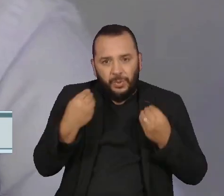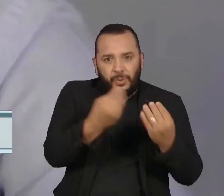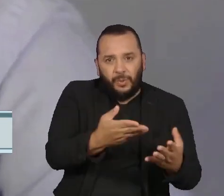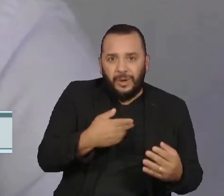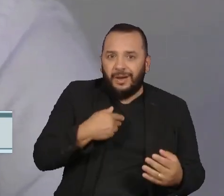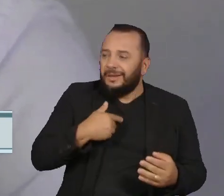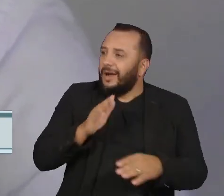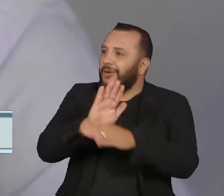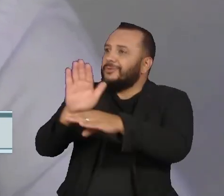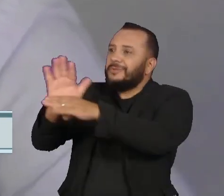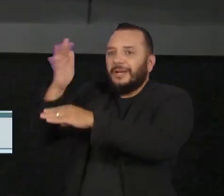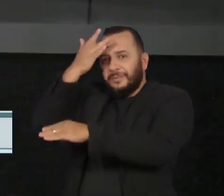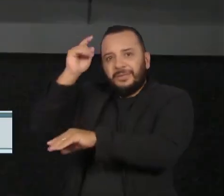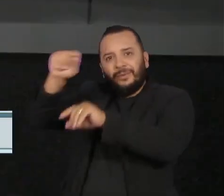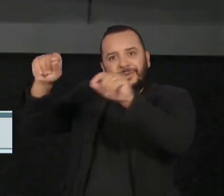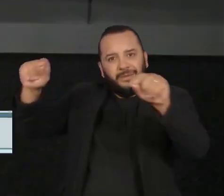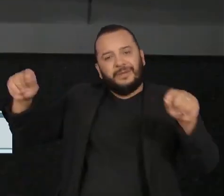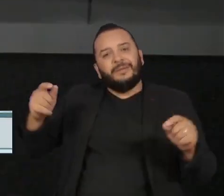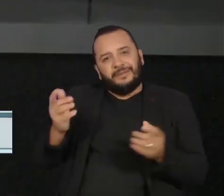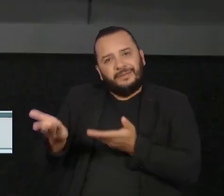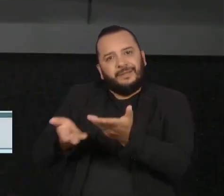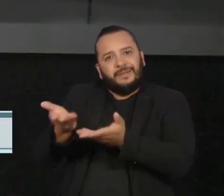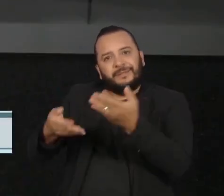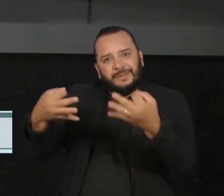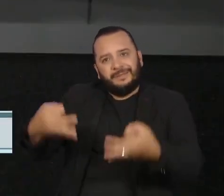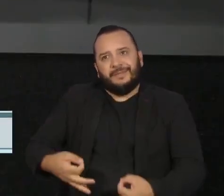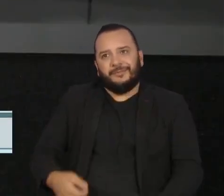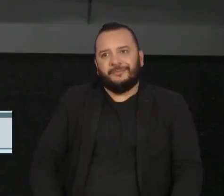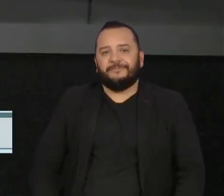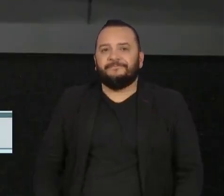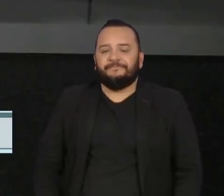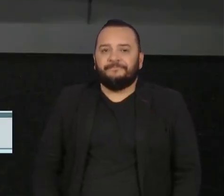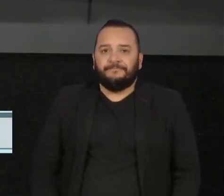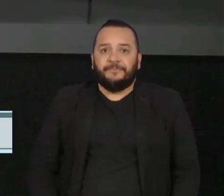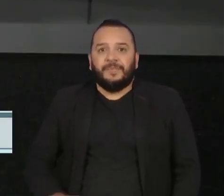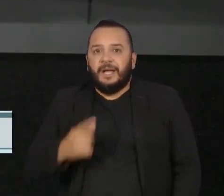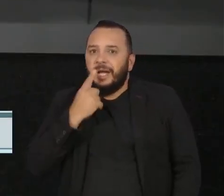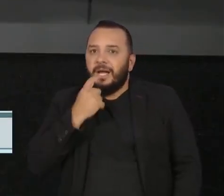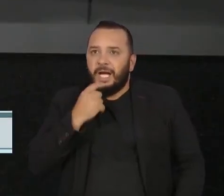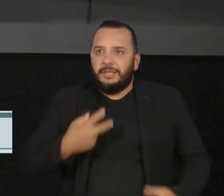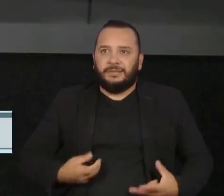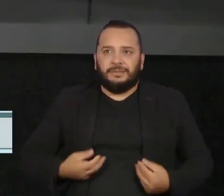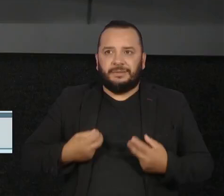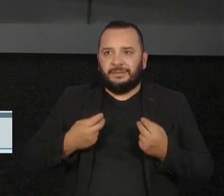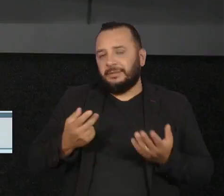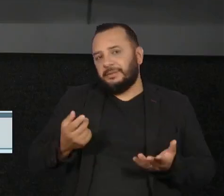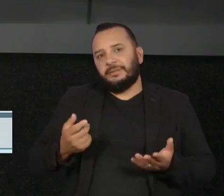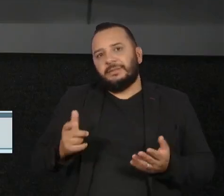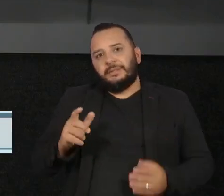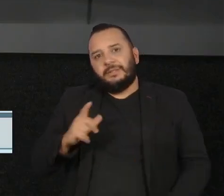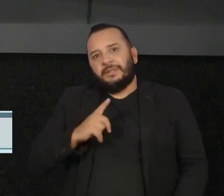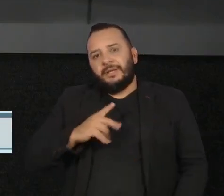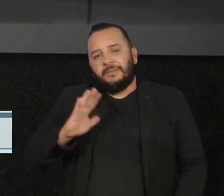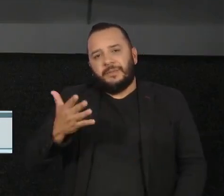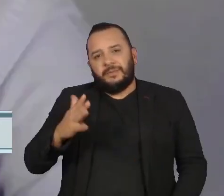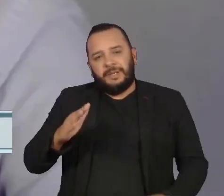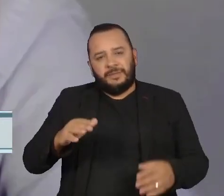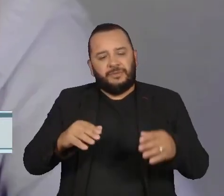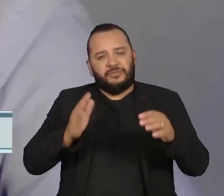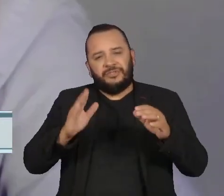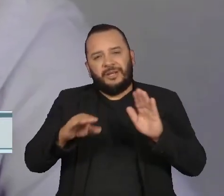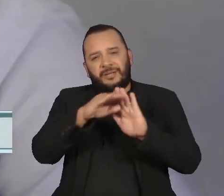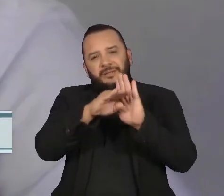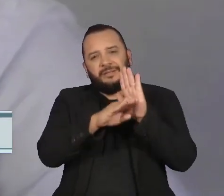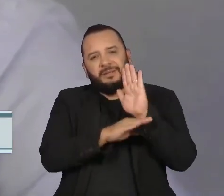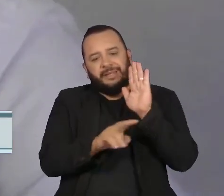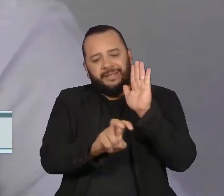tratamento aí mais adequado e assertivo. A leucemia, ela está entre um dos cânceres mais comuns, né, mais ou menos aí em torno do 4º ou 5º câncer mais comum. Também